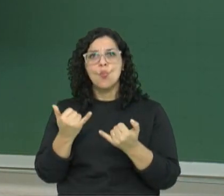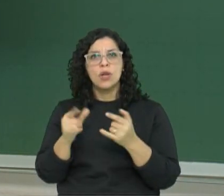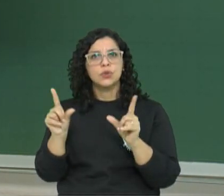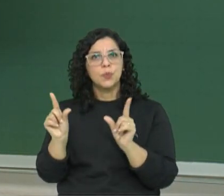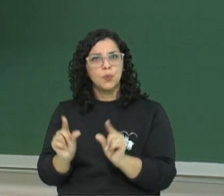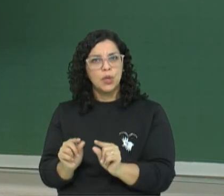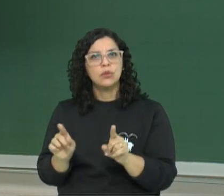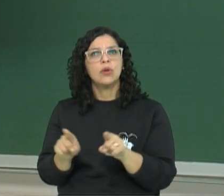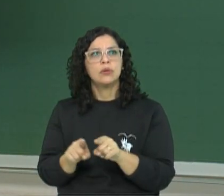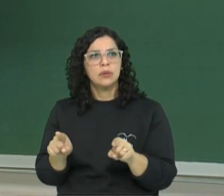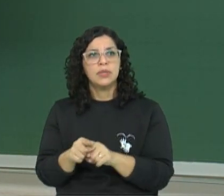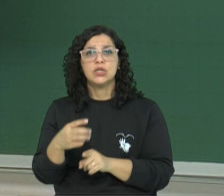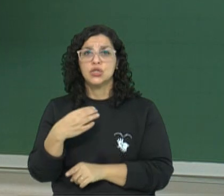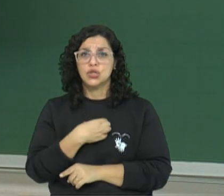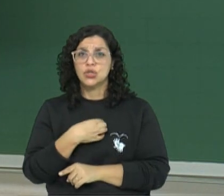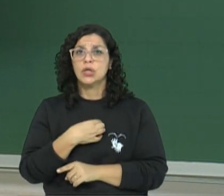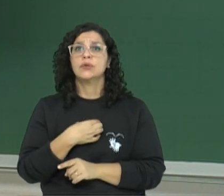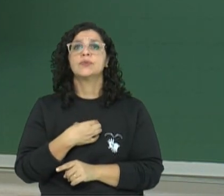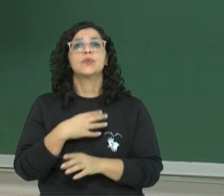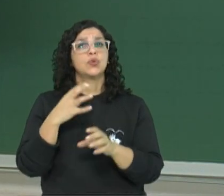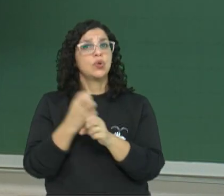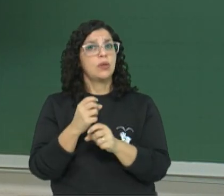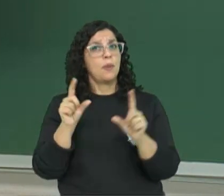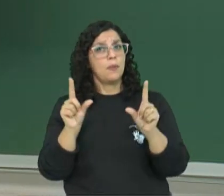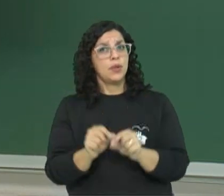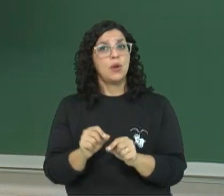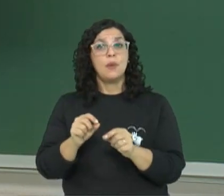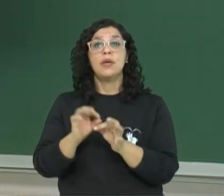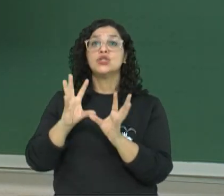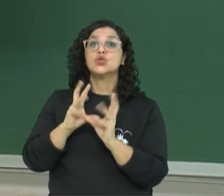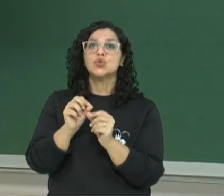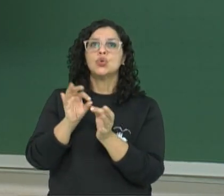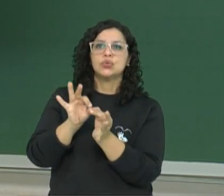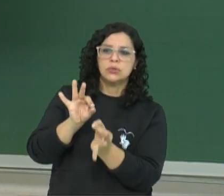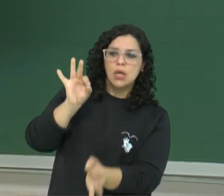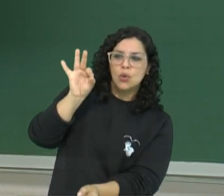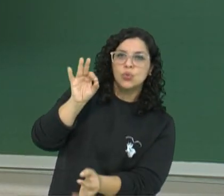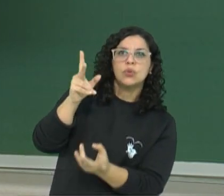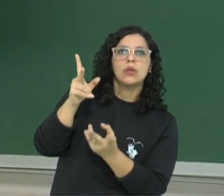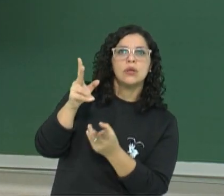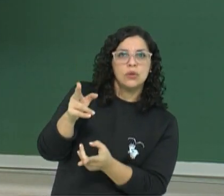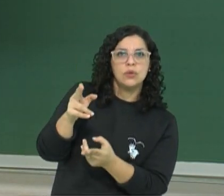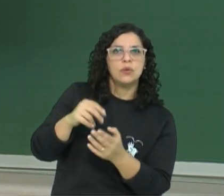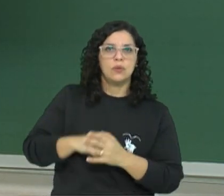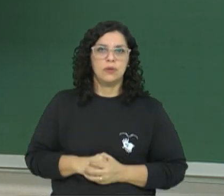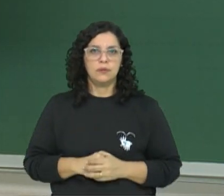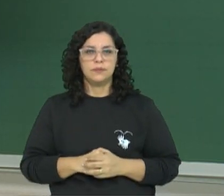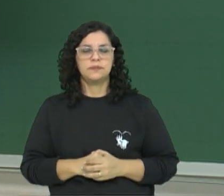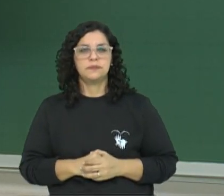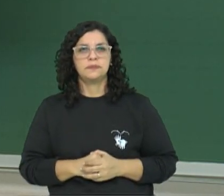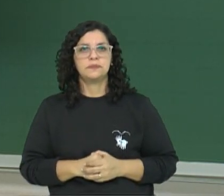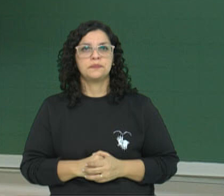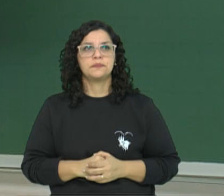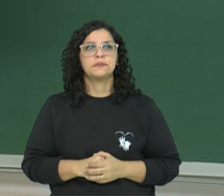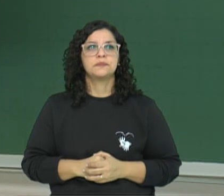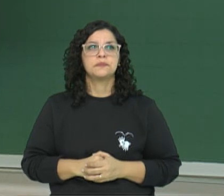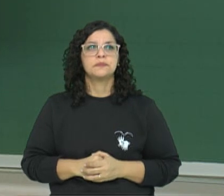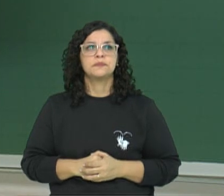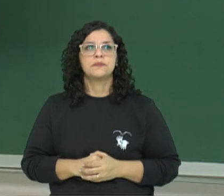C, o recipiente C, parece que tem uma quantidade bem menor, mas todos eles estão à mesma altura,